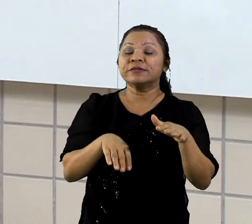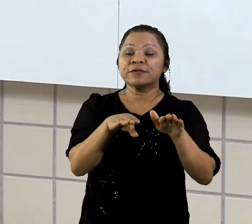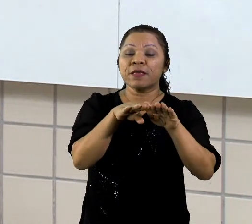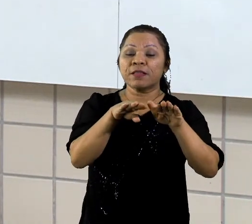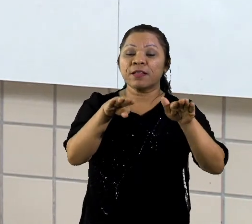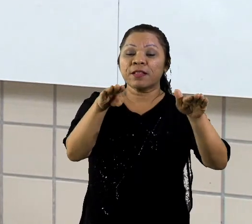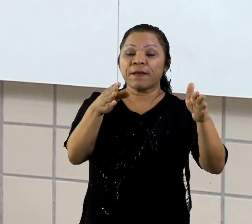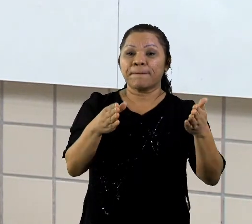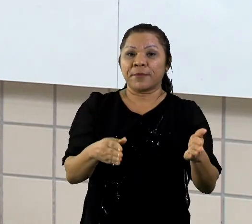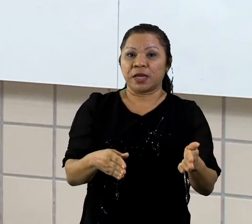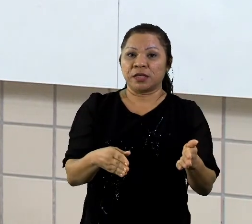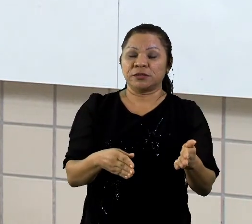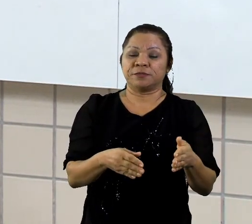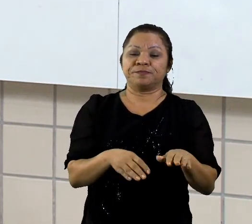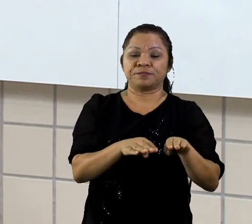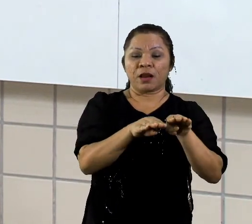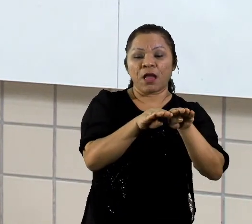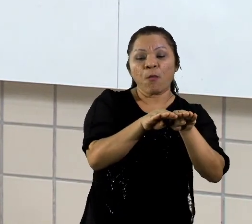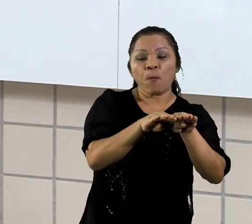linha reta.